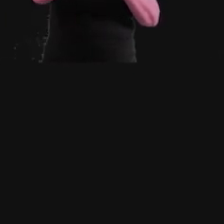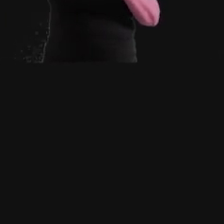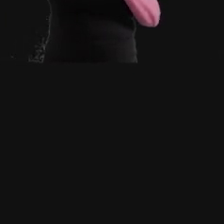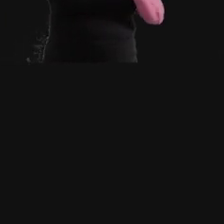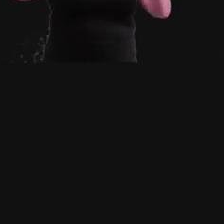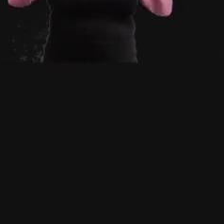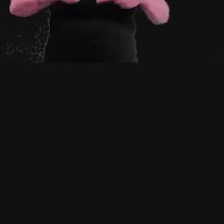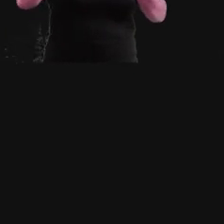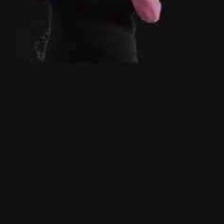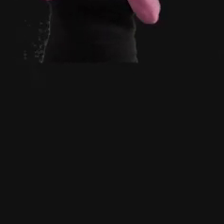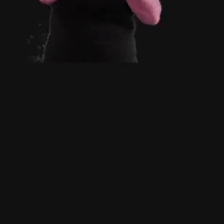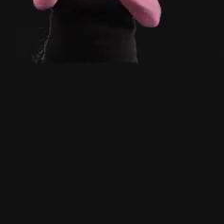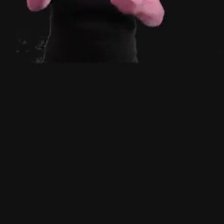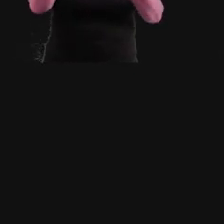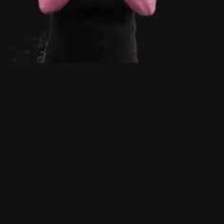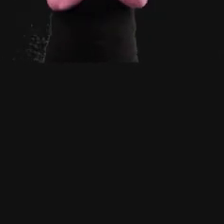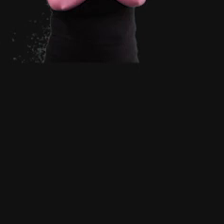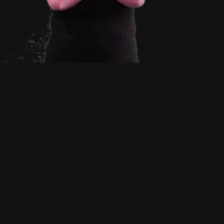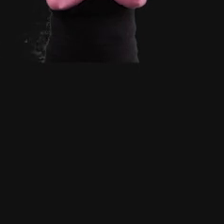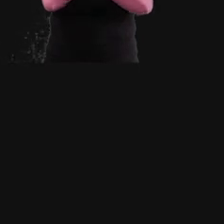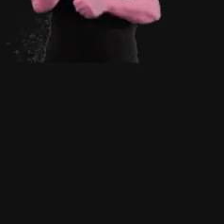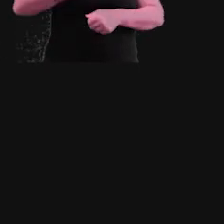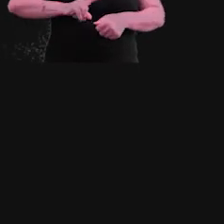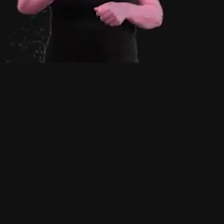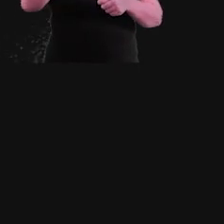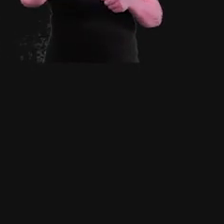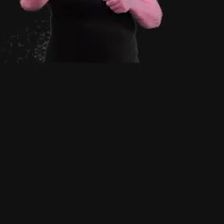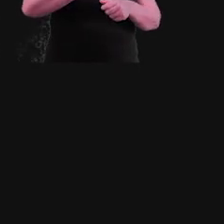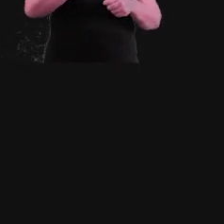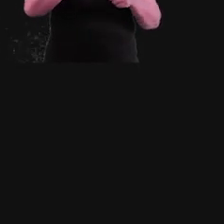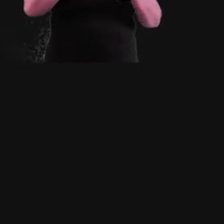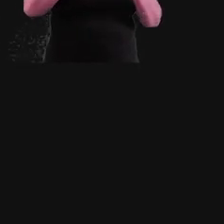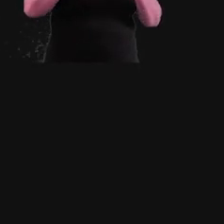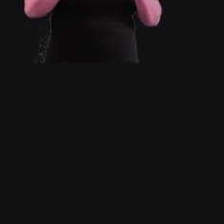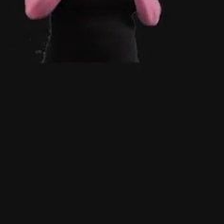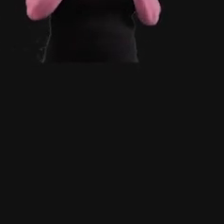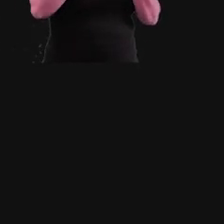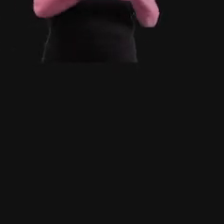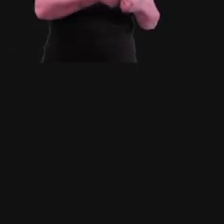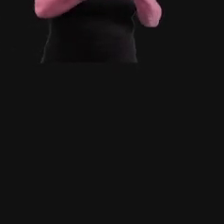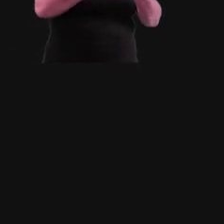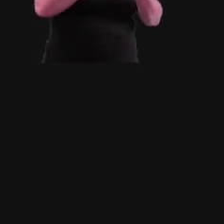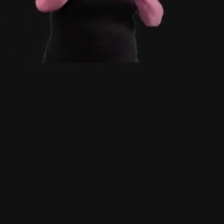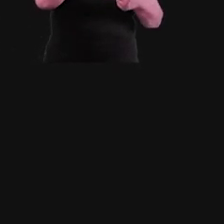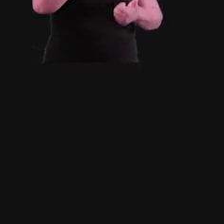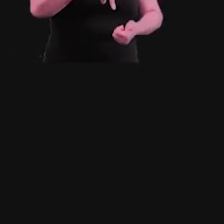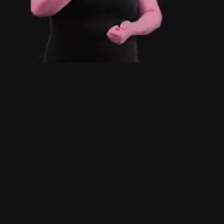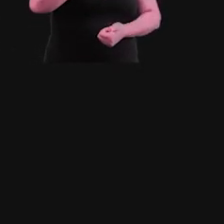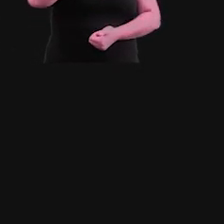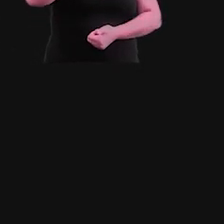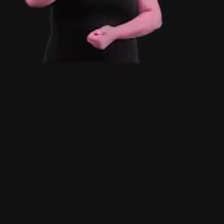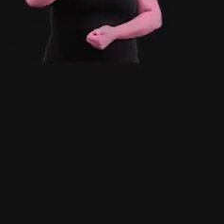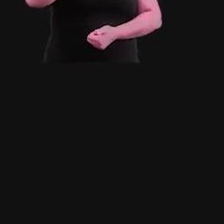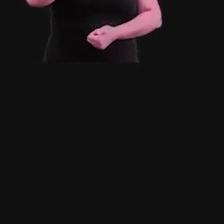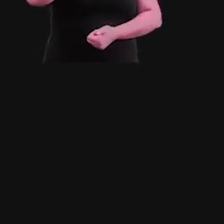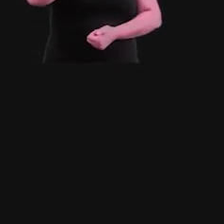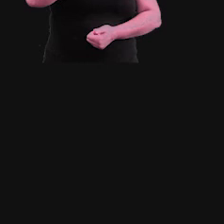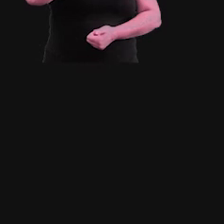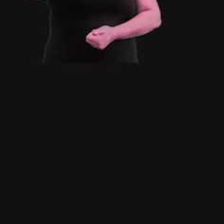Então, muitíssimo obrigado, um grande abraço. Continuem acompanhando as ações da RMCC e que venham